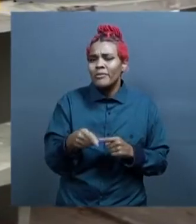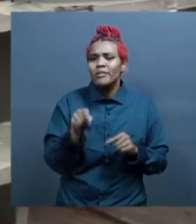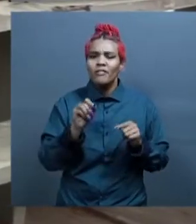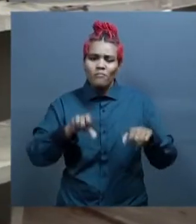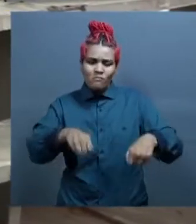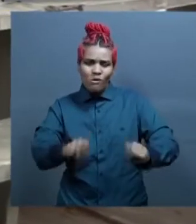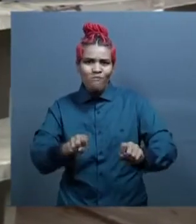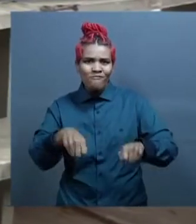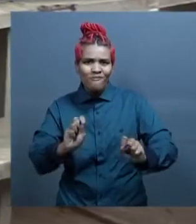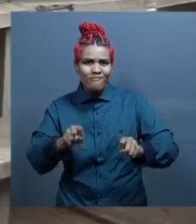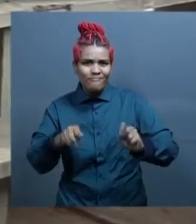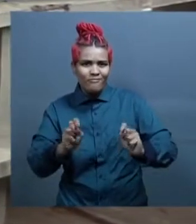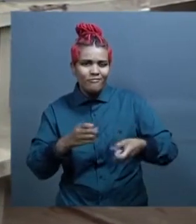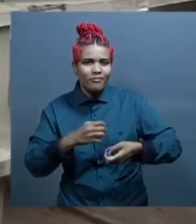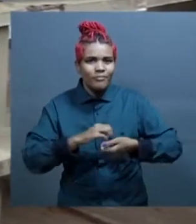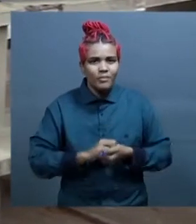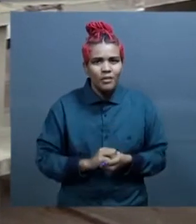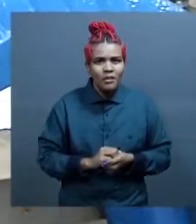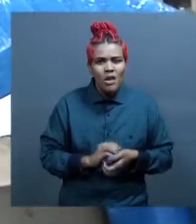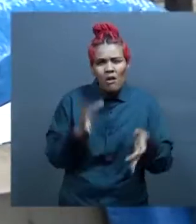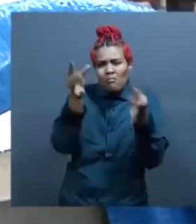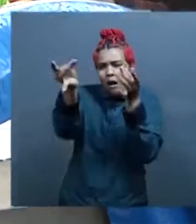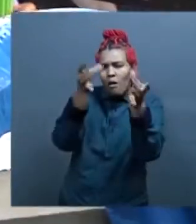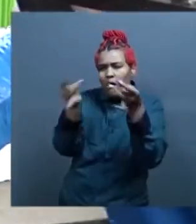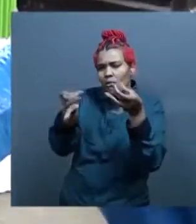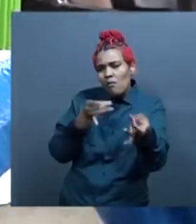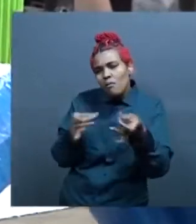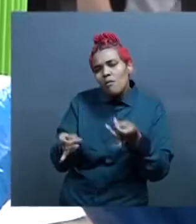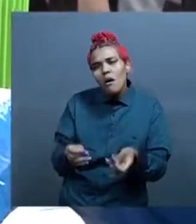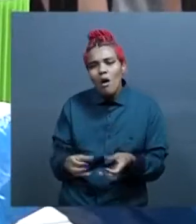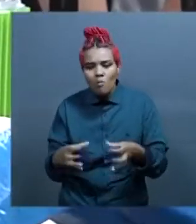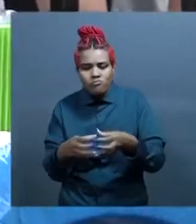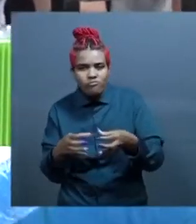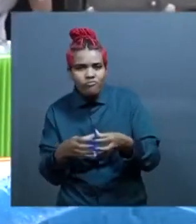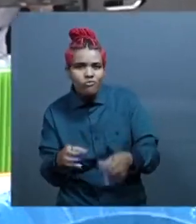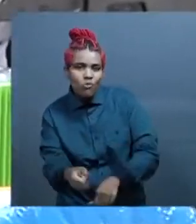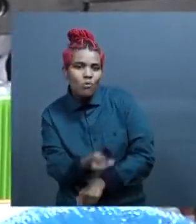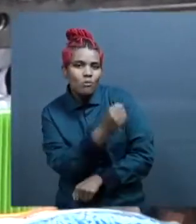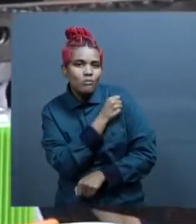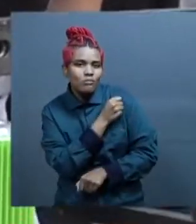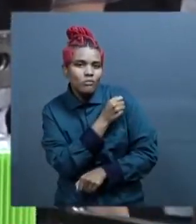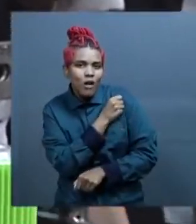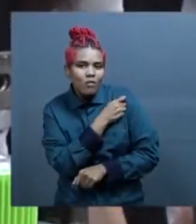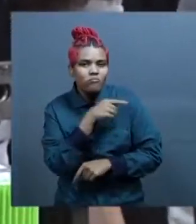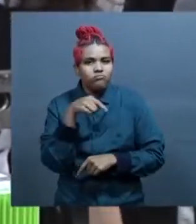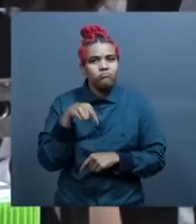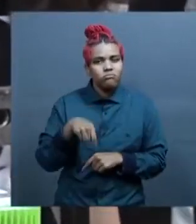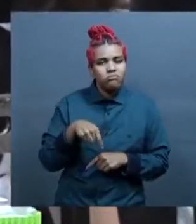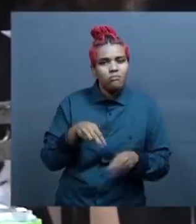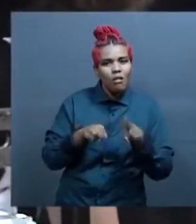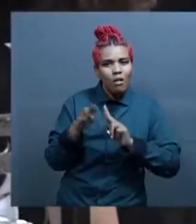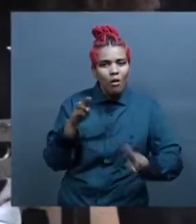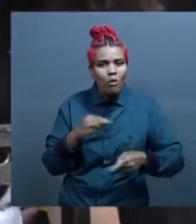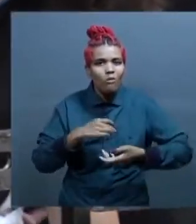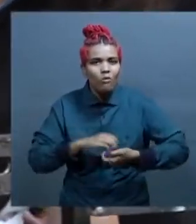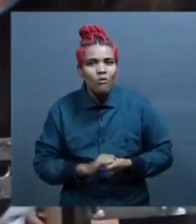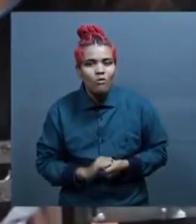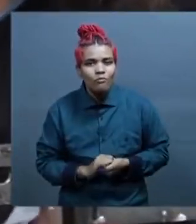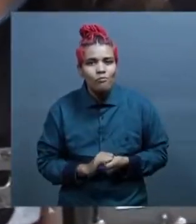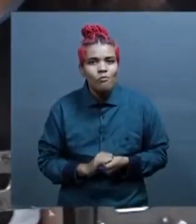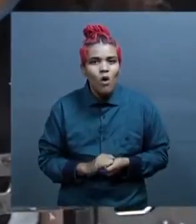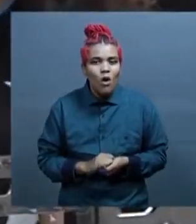sendo preparado por um grupo de estudantes do laboratório de mobilidade automobilística e urbana da